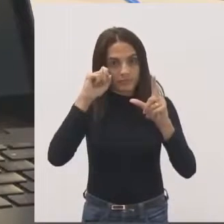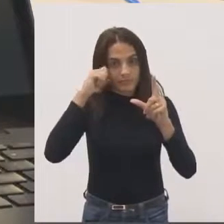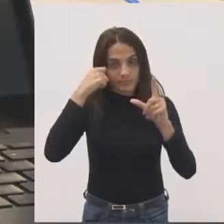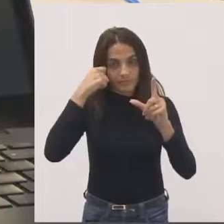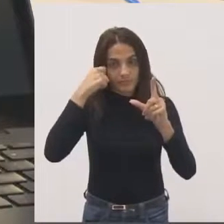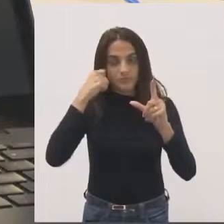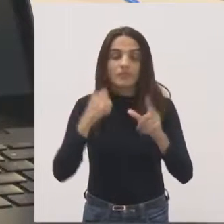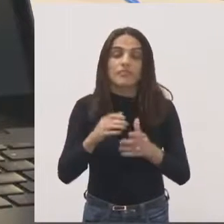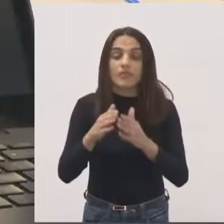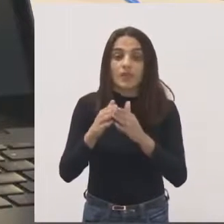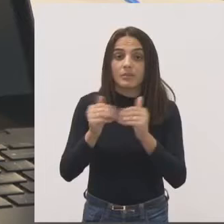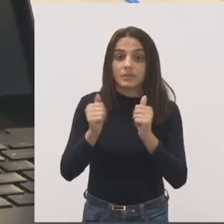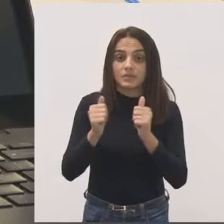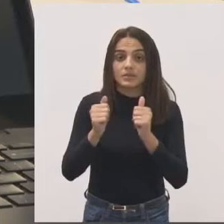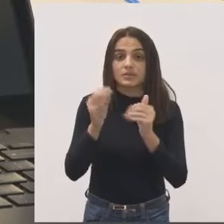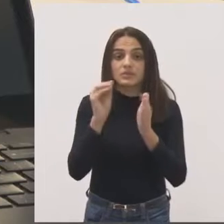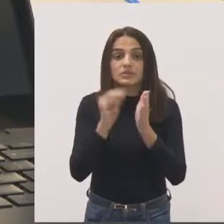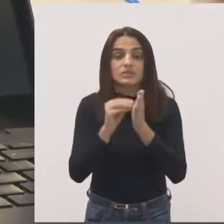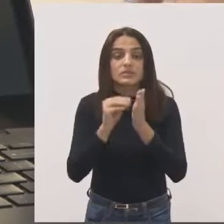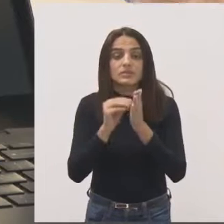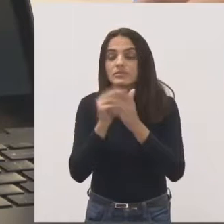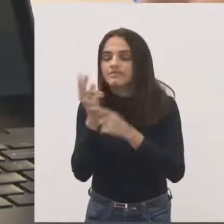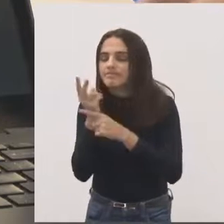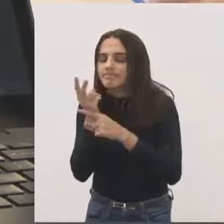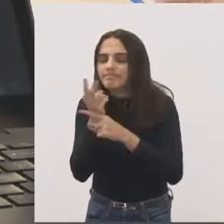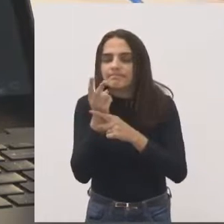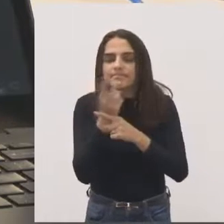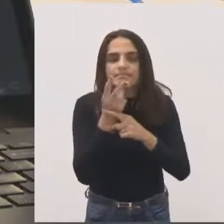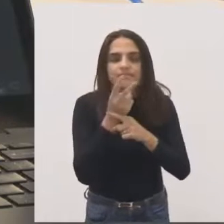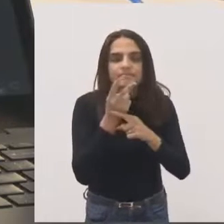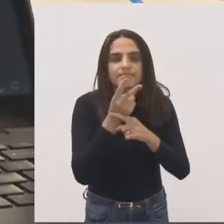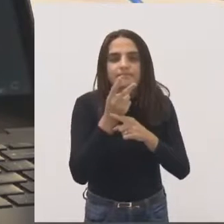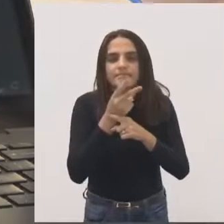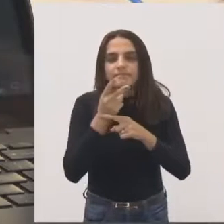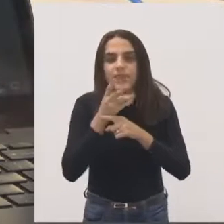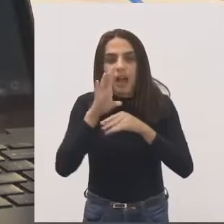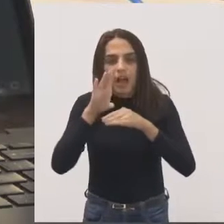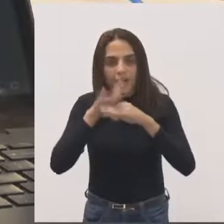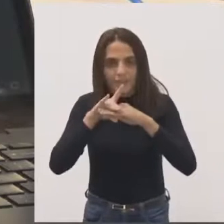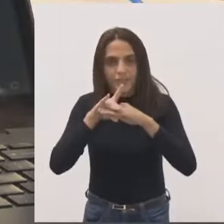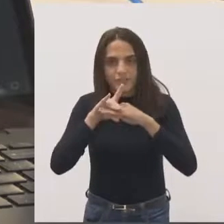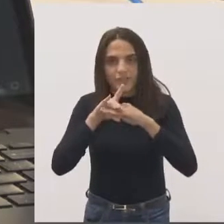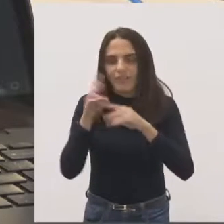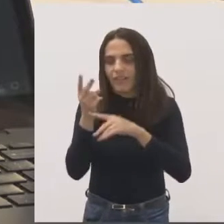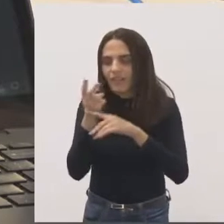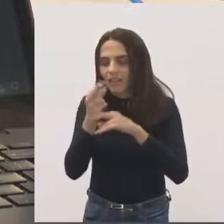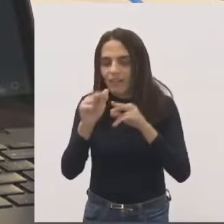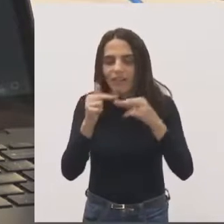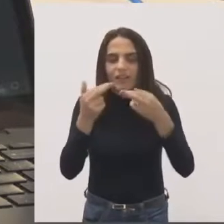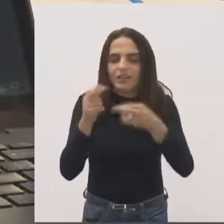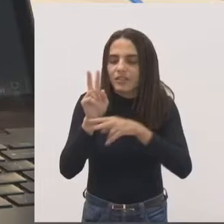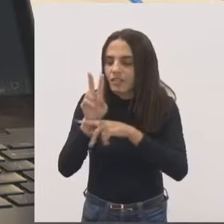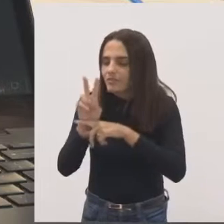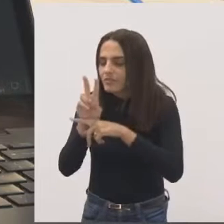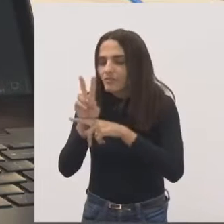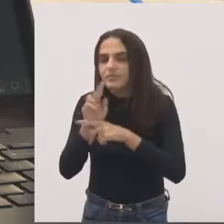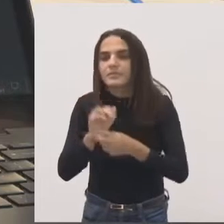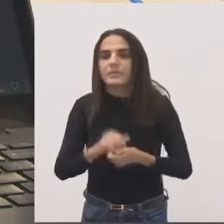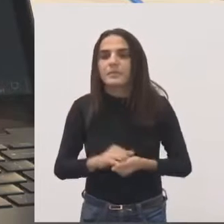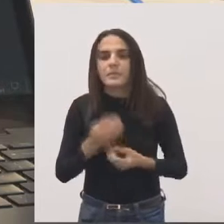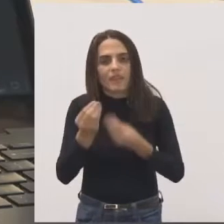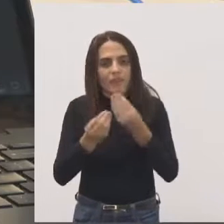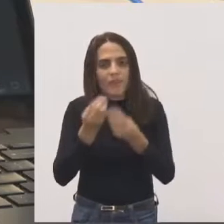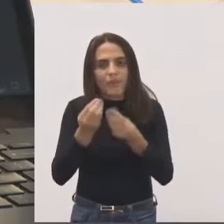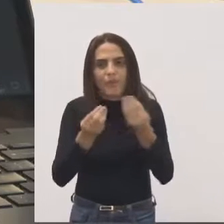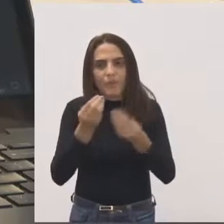que ele tenta achar o cabo de rede, tá? Então eu vou mostrar como que faz. Você acha que é válido mostrar